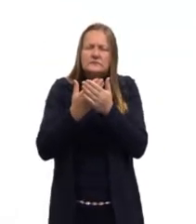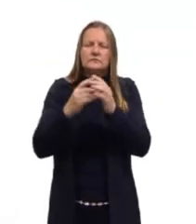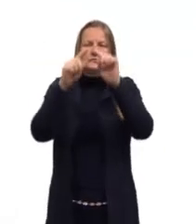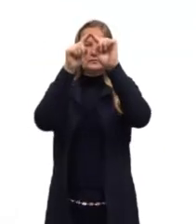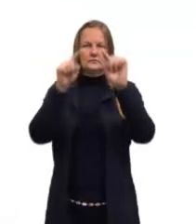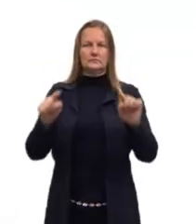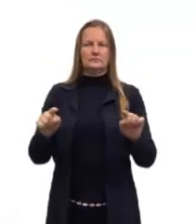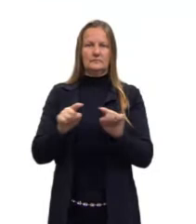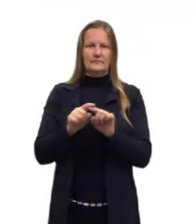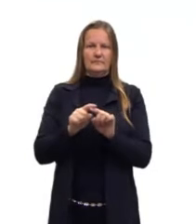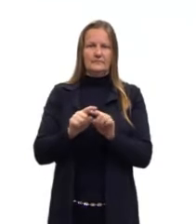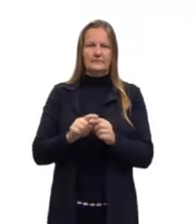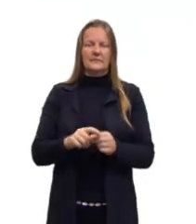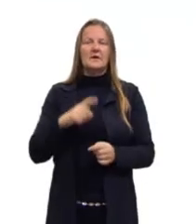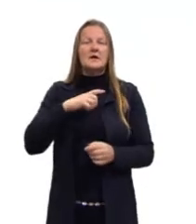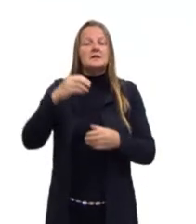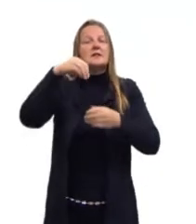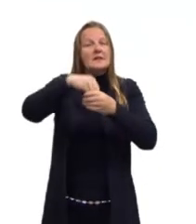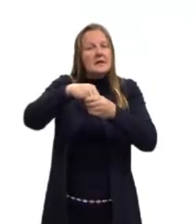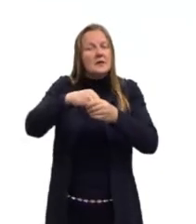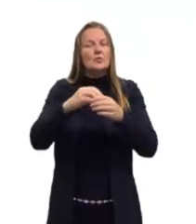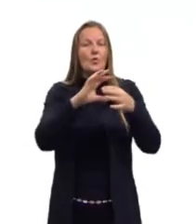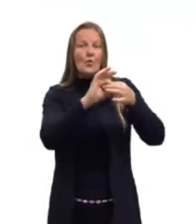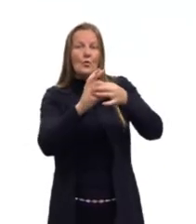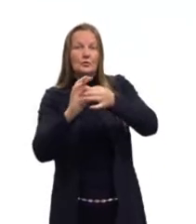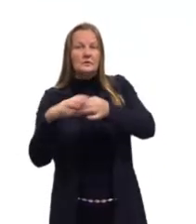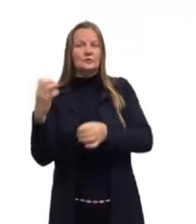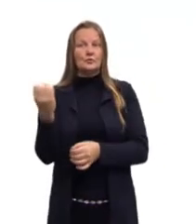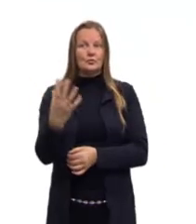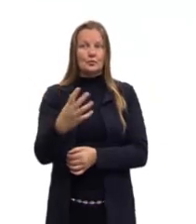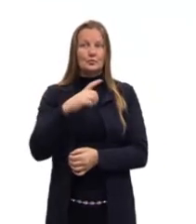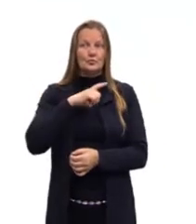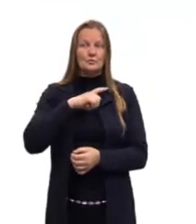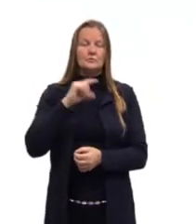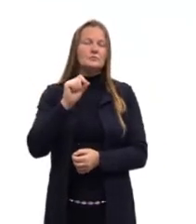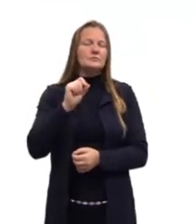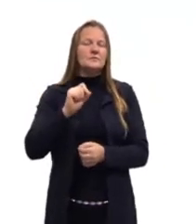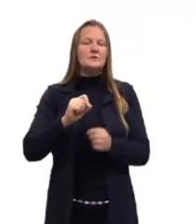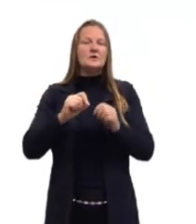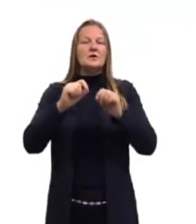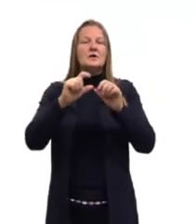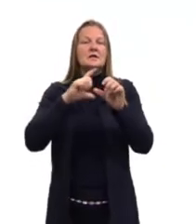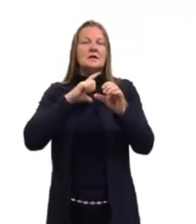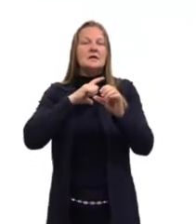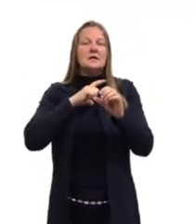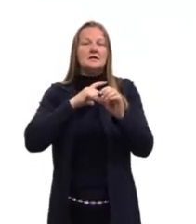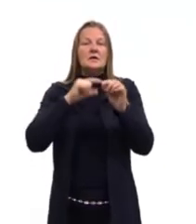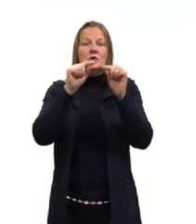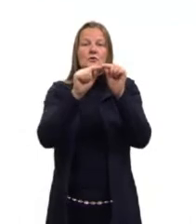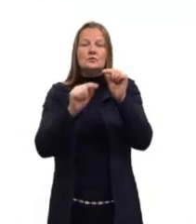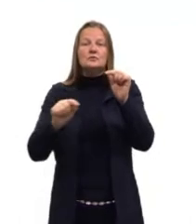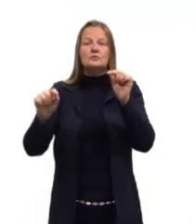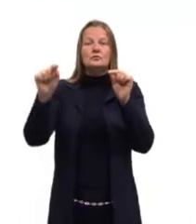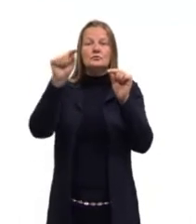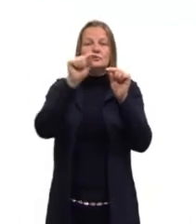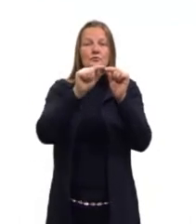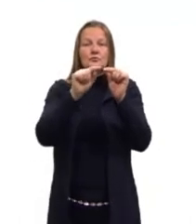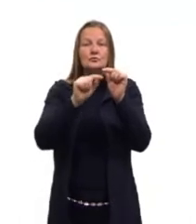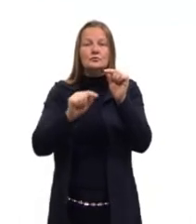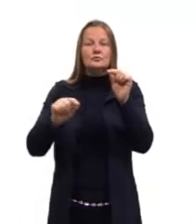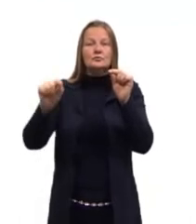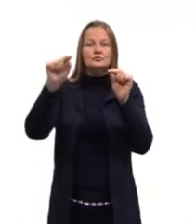triângulos dentro desse novo contexto define-se então o círculo unitário também chamado de